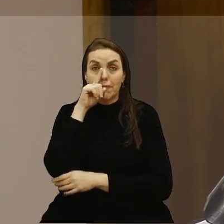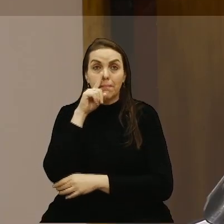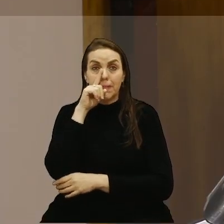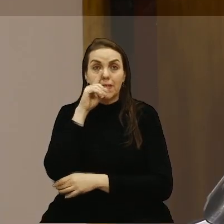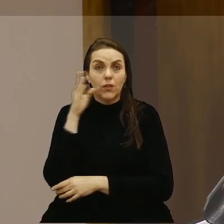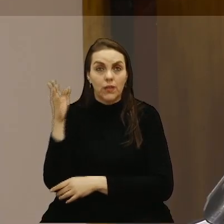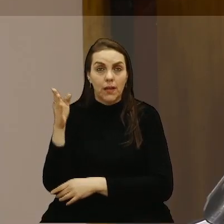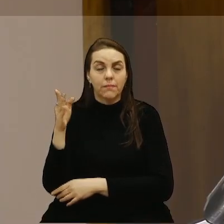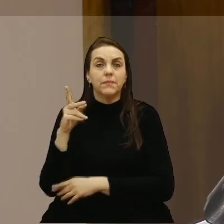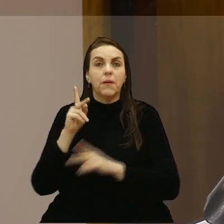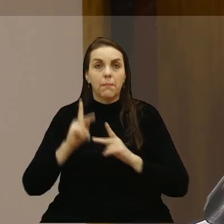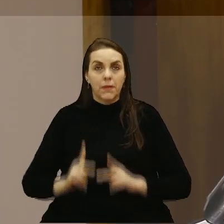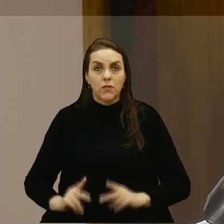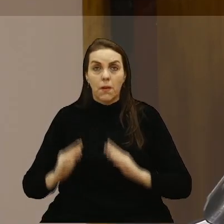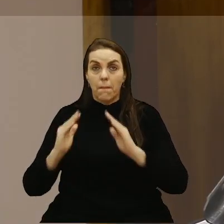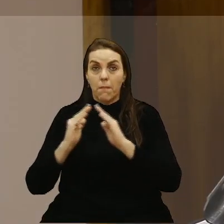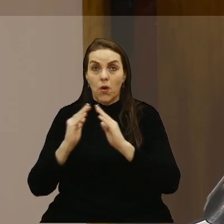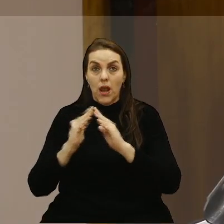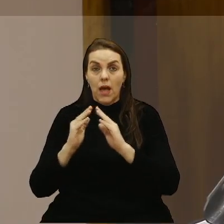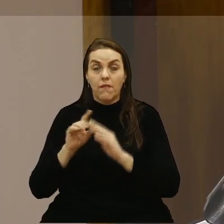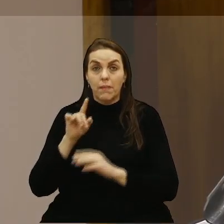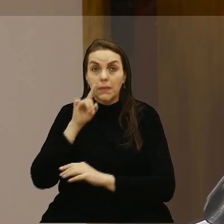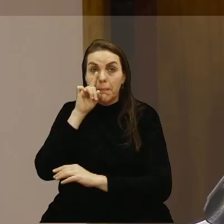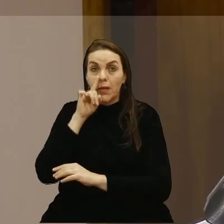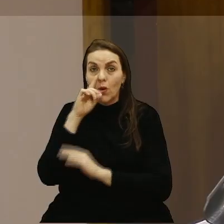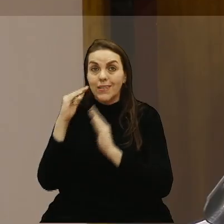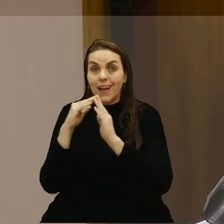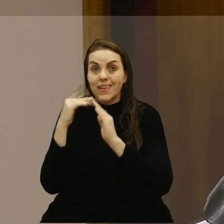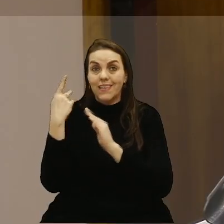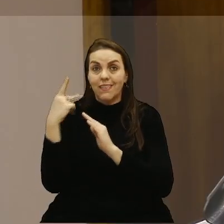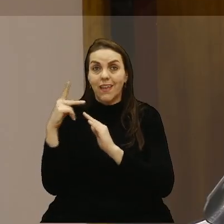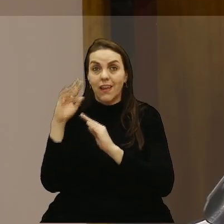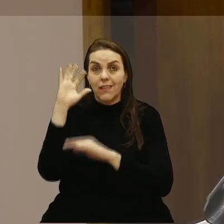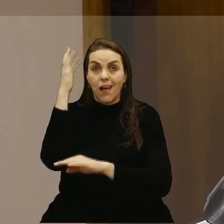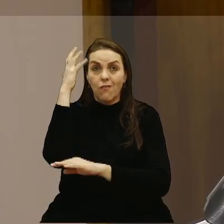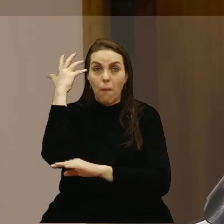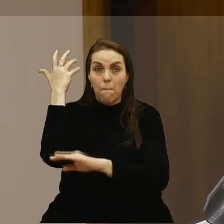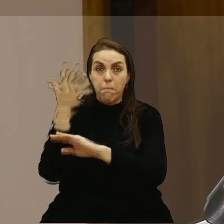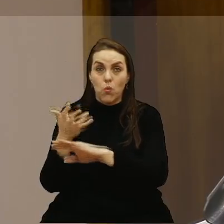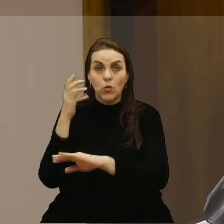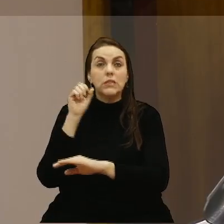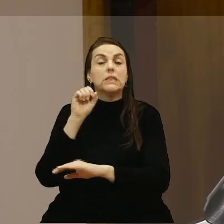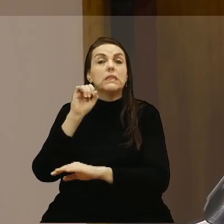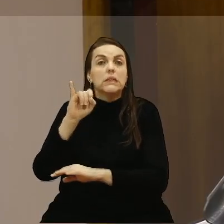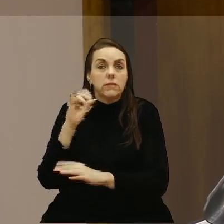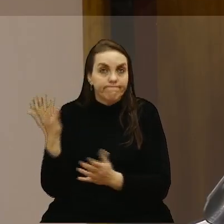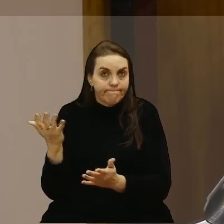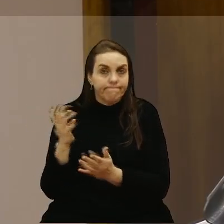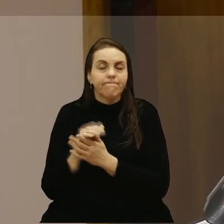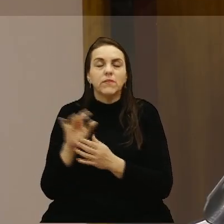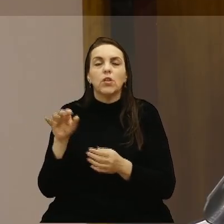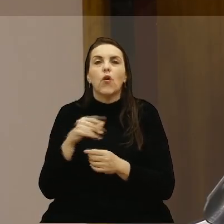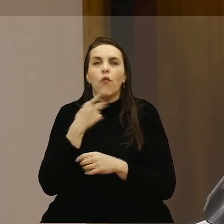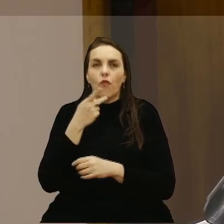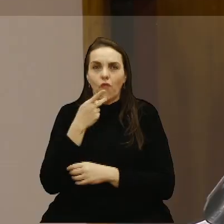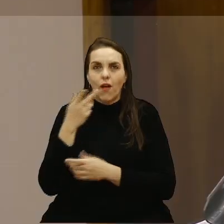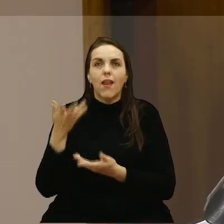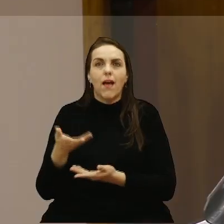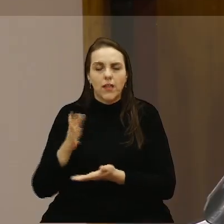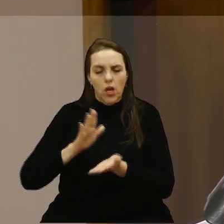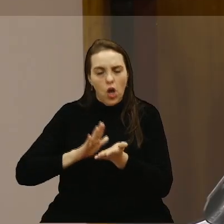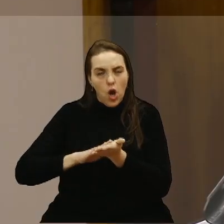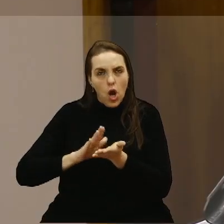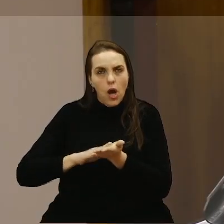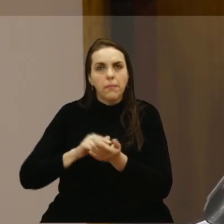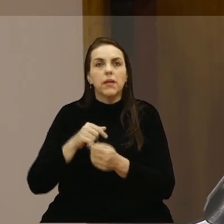estava mais correndo o risco da casa dele, agradeceu e pediu que eu agradecesse. Então, queria fazer esse registro. Quando veio a cobrança, a gente cobrou, então